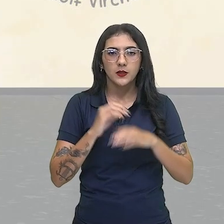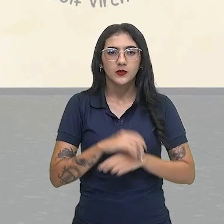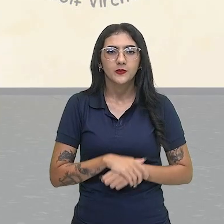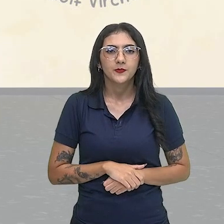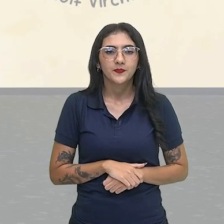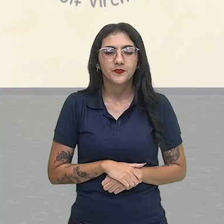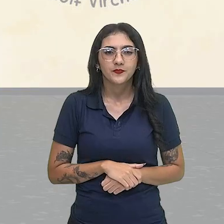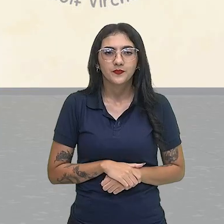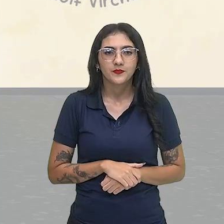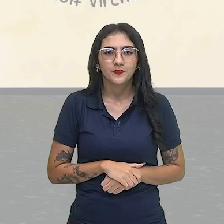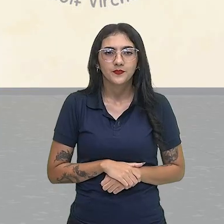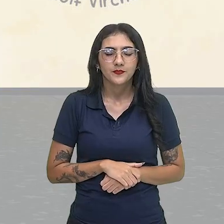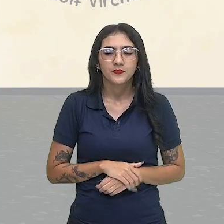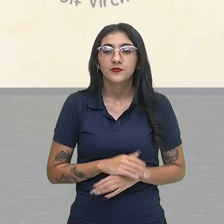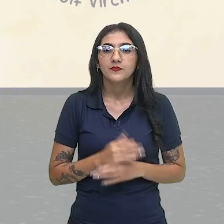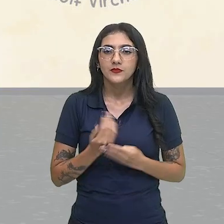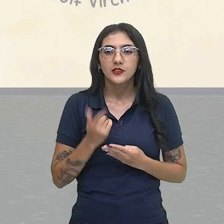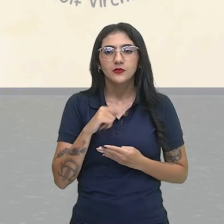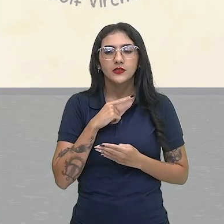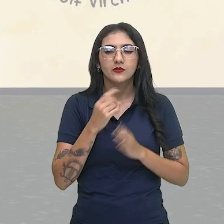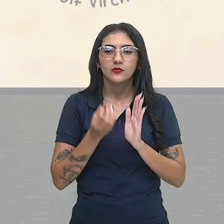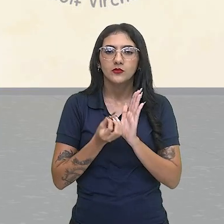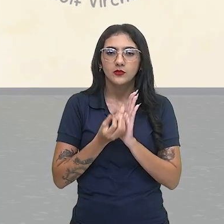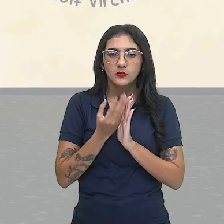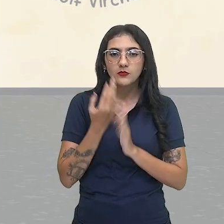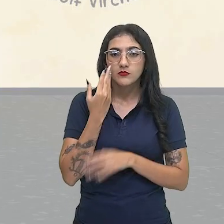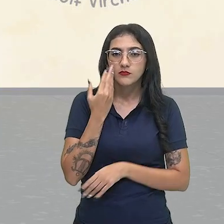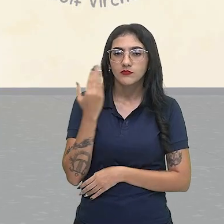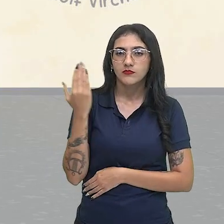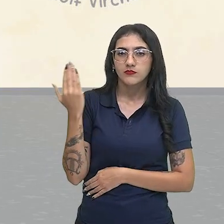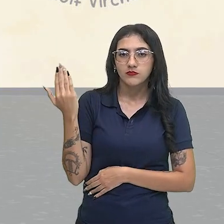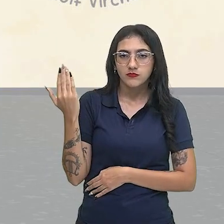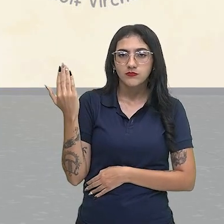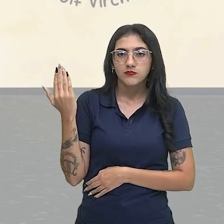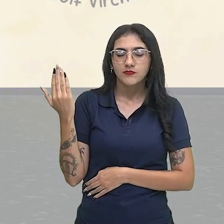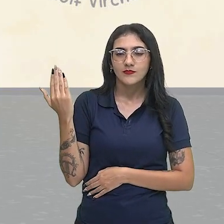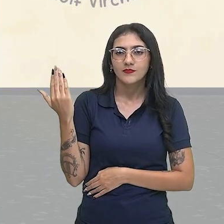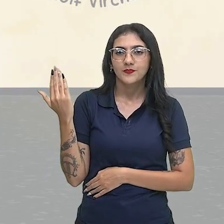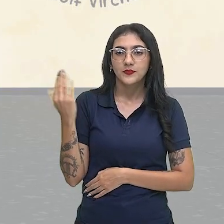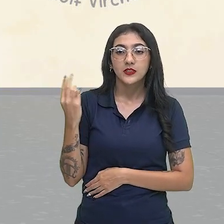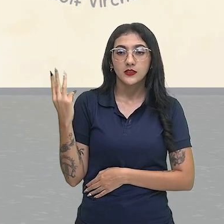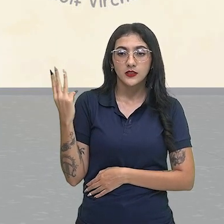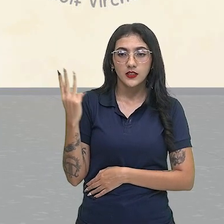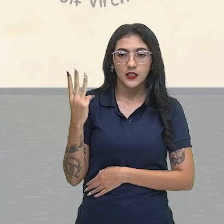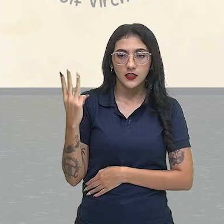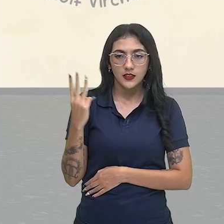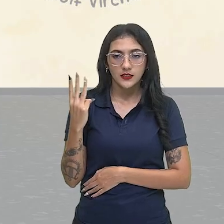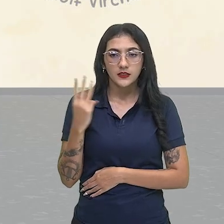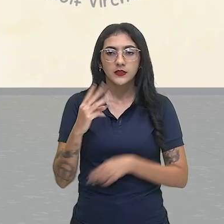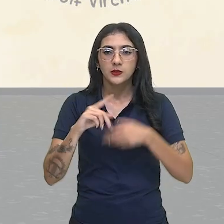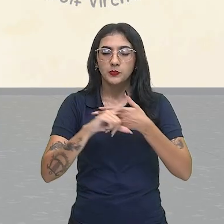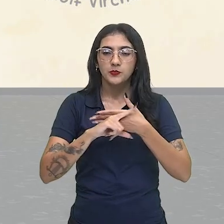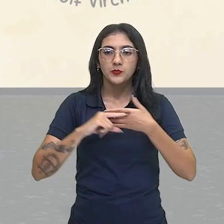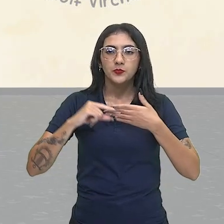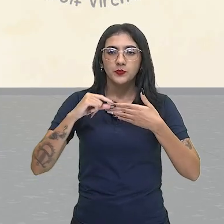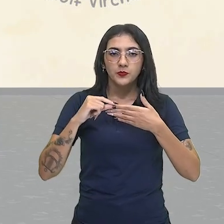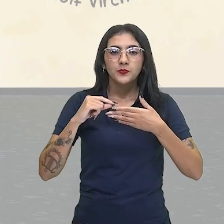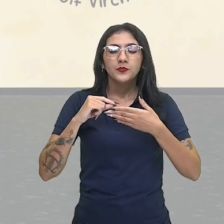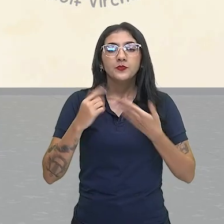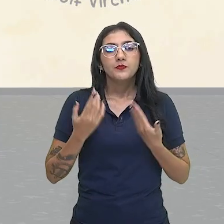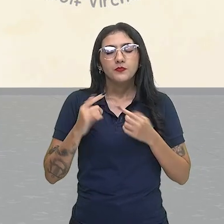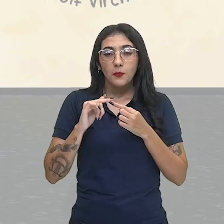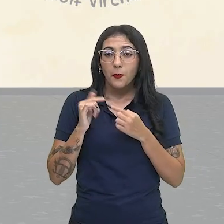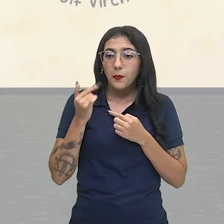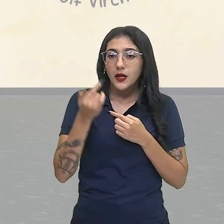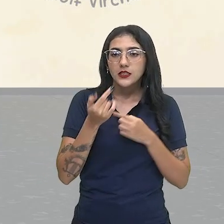da microscopia, nós tivemos aí Matthias Schleiden, o Theodor Schwann e o Rudolf Virchow. E a partir